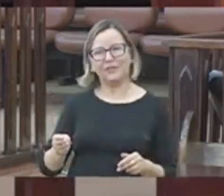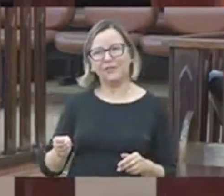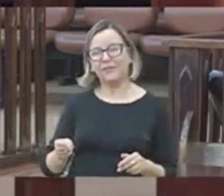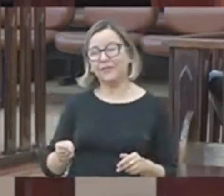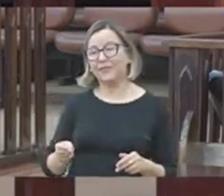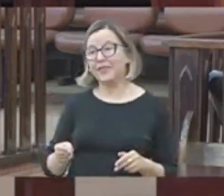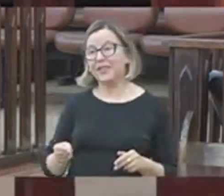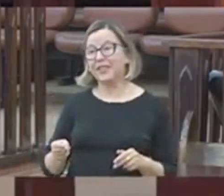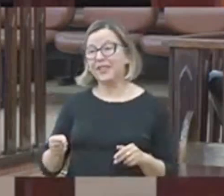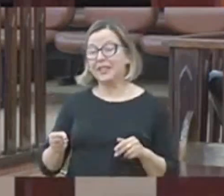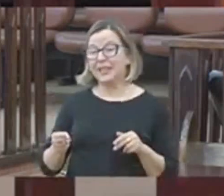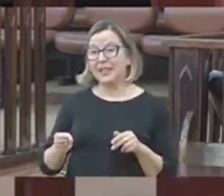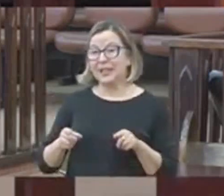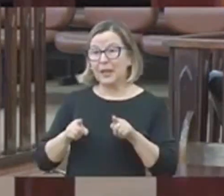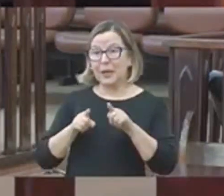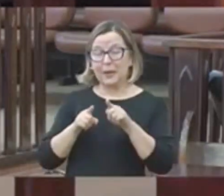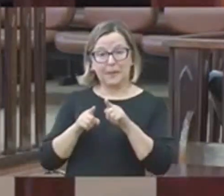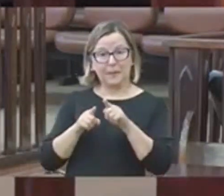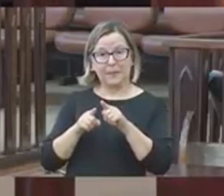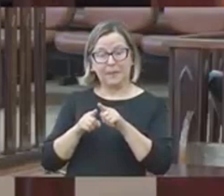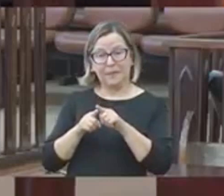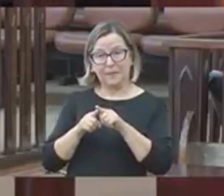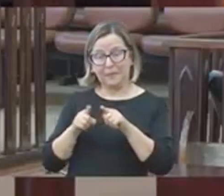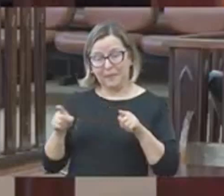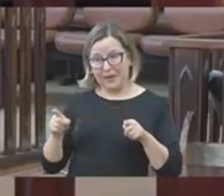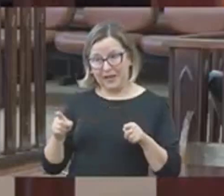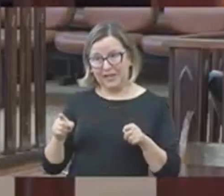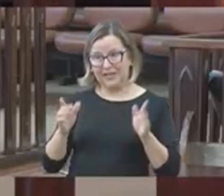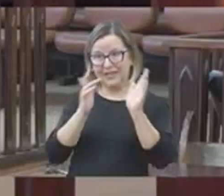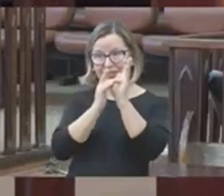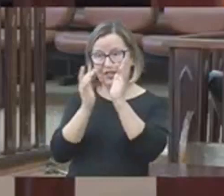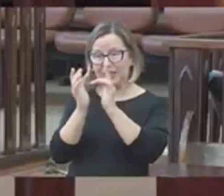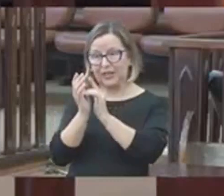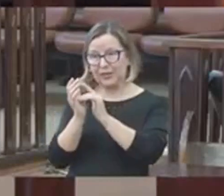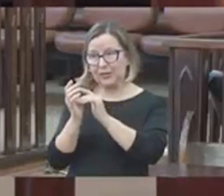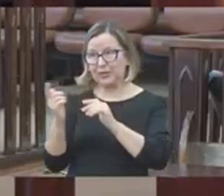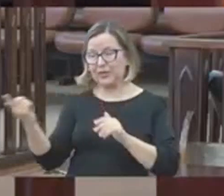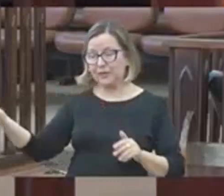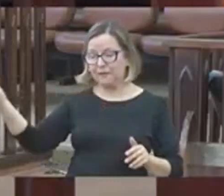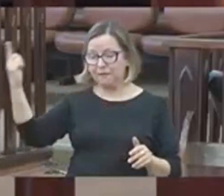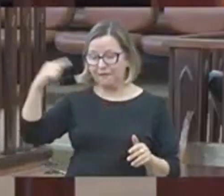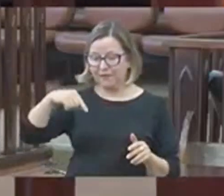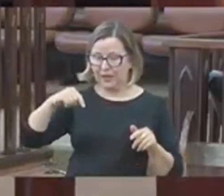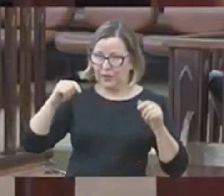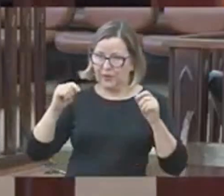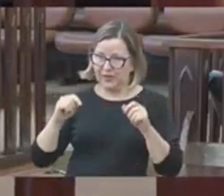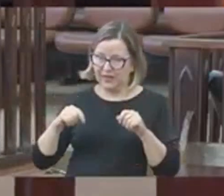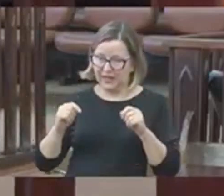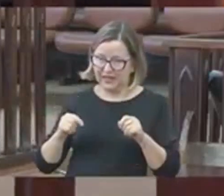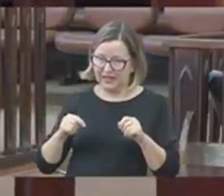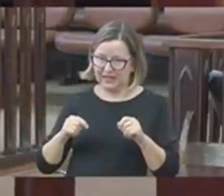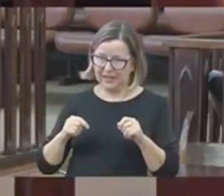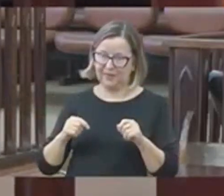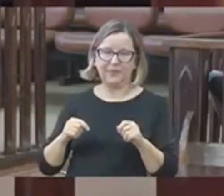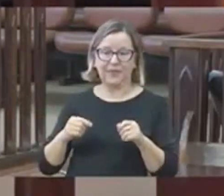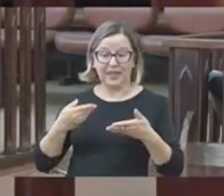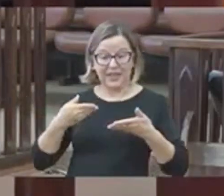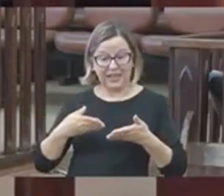humanidade quando o Verbo se fez carne. Deus, Jesus Cristo é